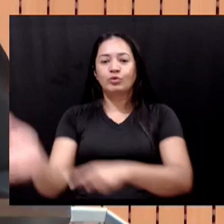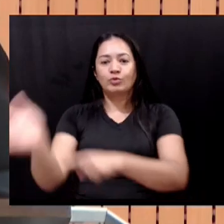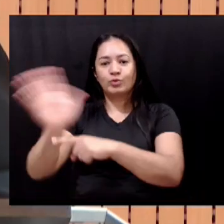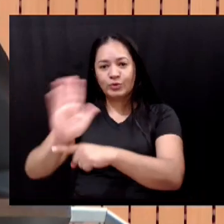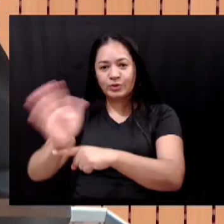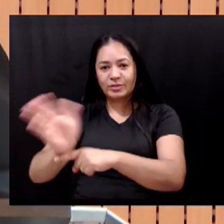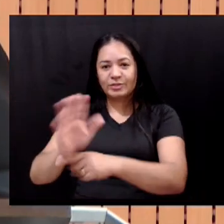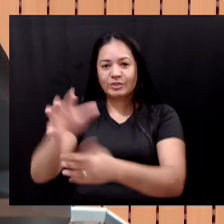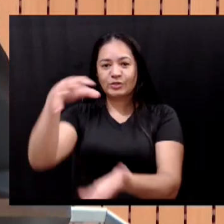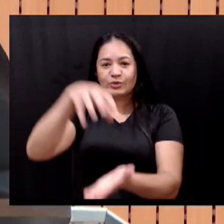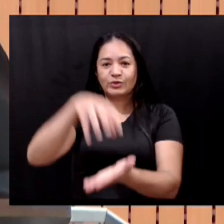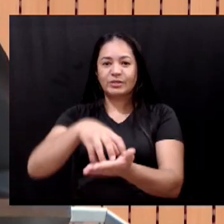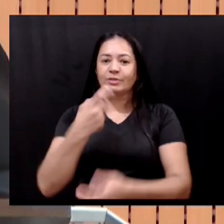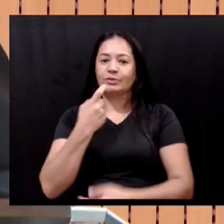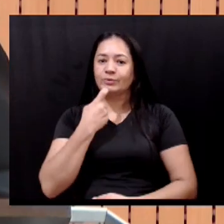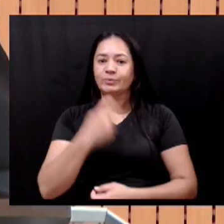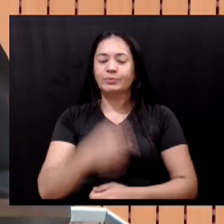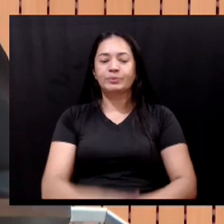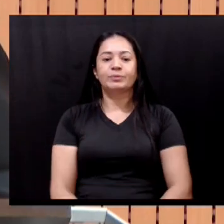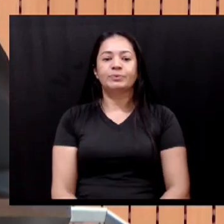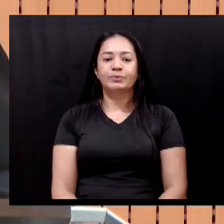cidade.